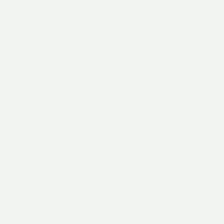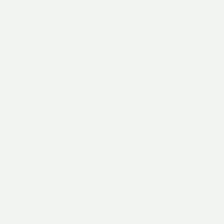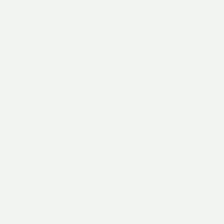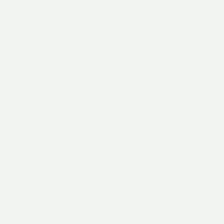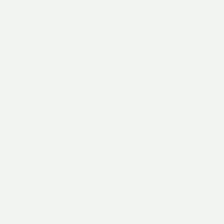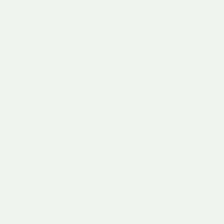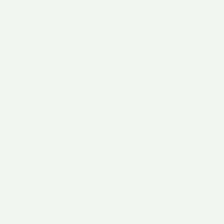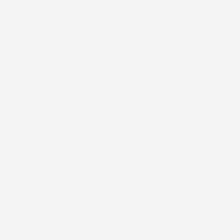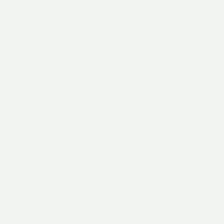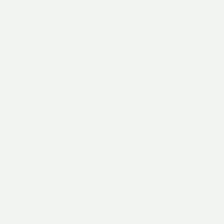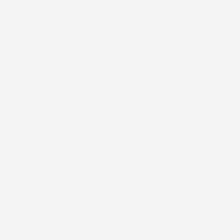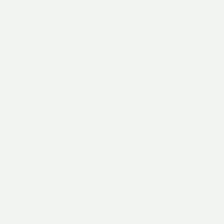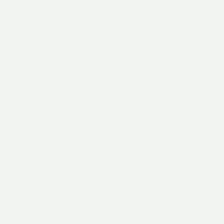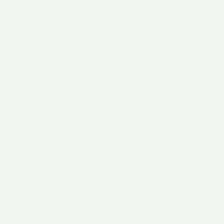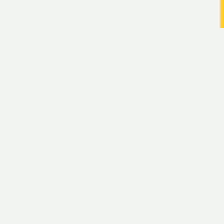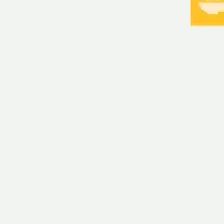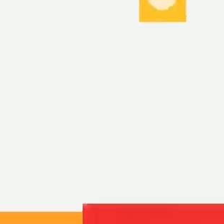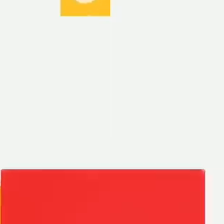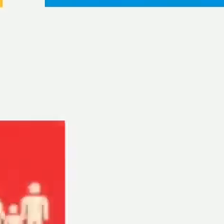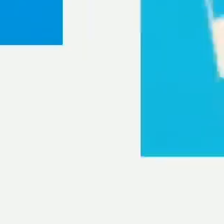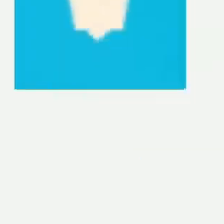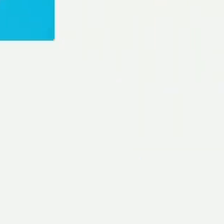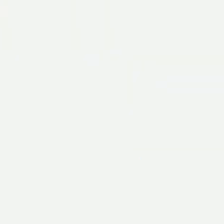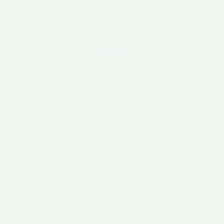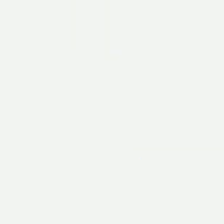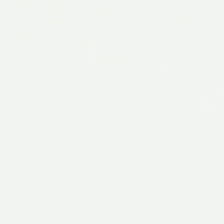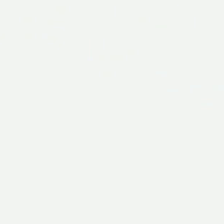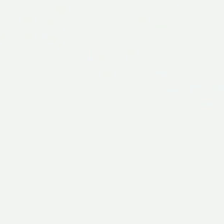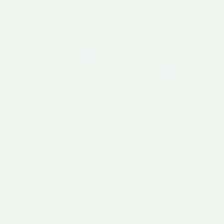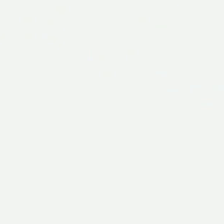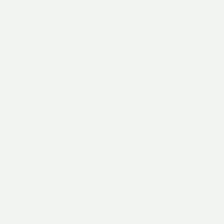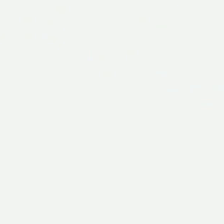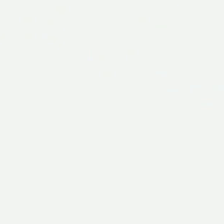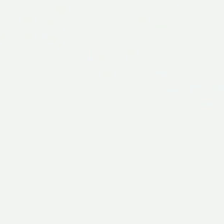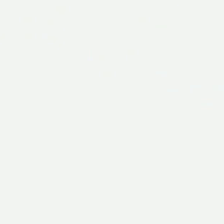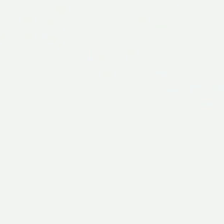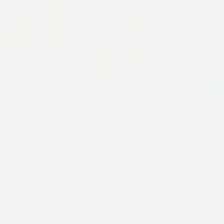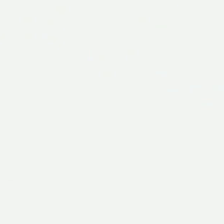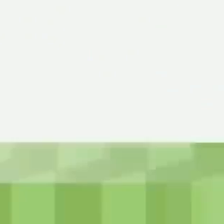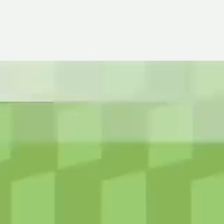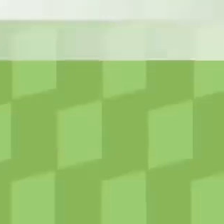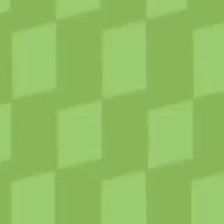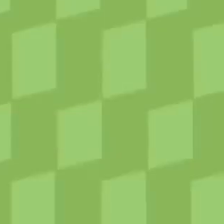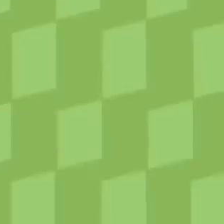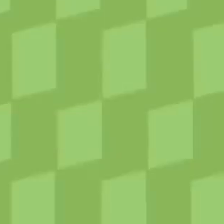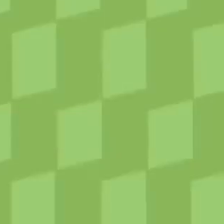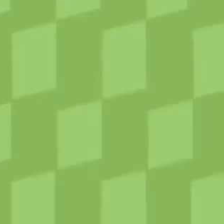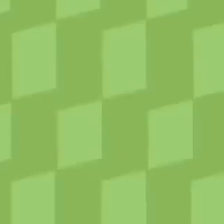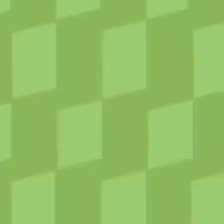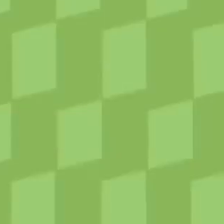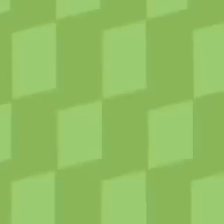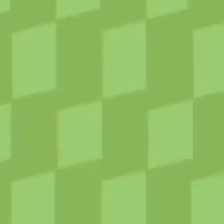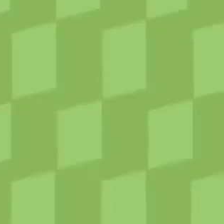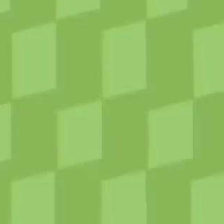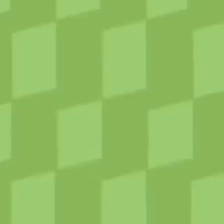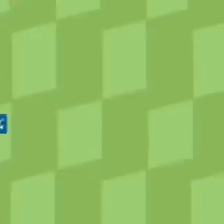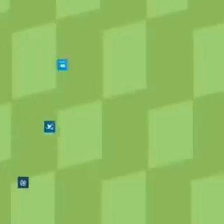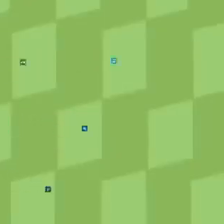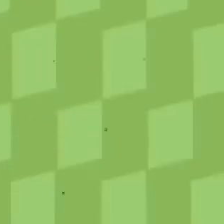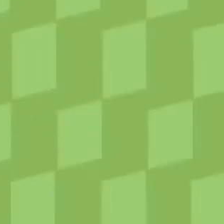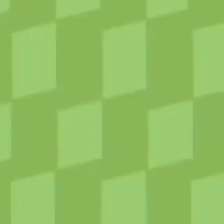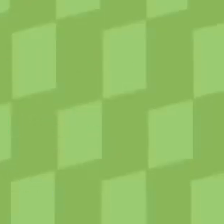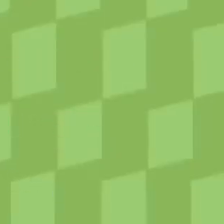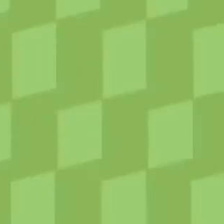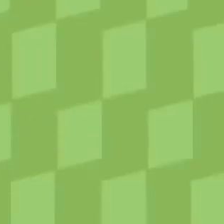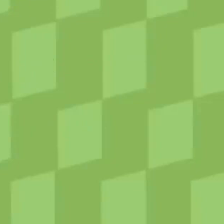Logo TRE São Paulo com cores amarela, azul e verde. Abertura. Ícones coloridos representando as 17 metas da Agenda 2030